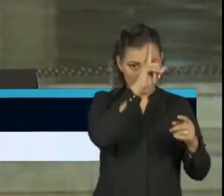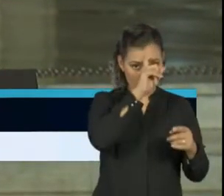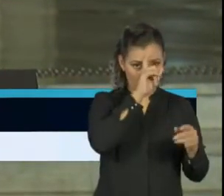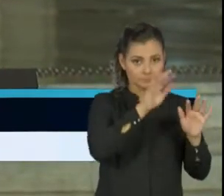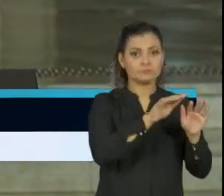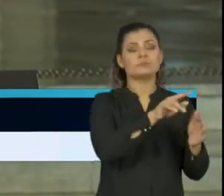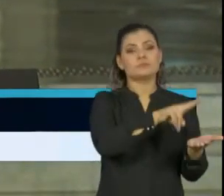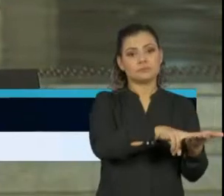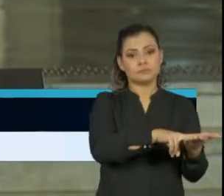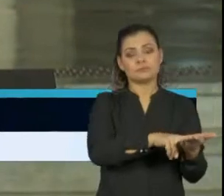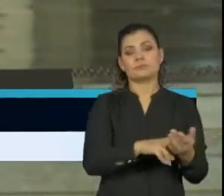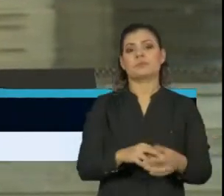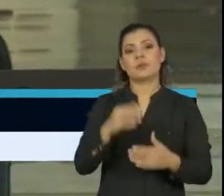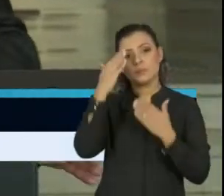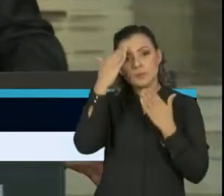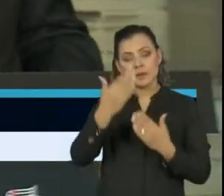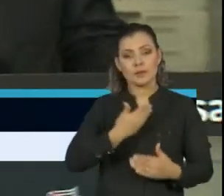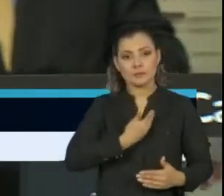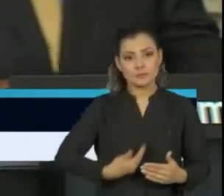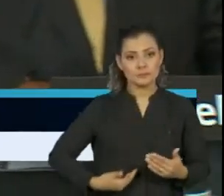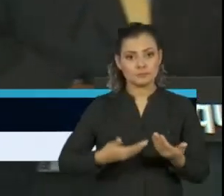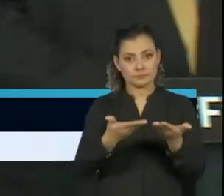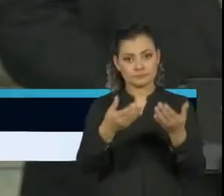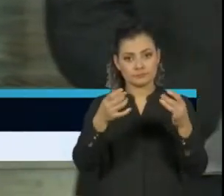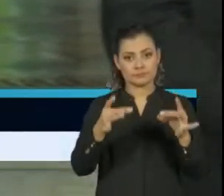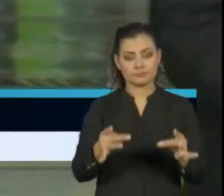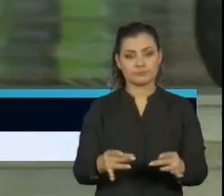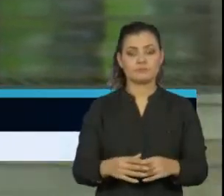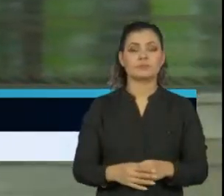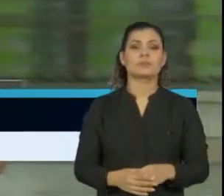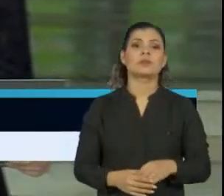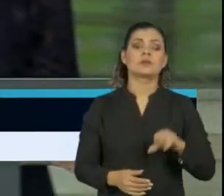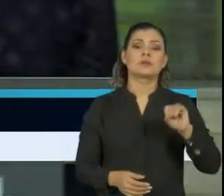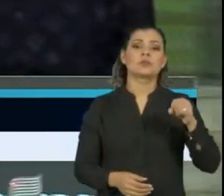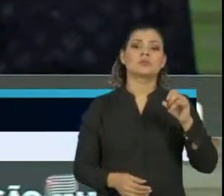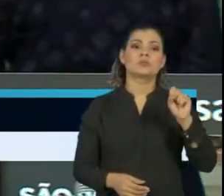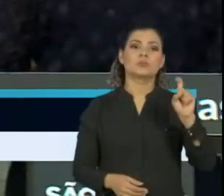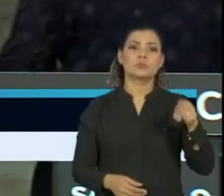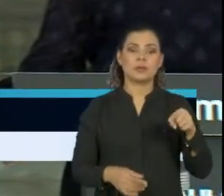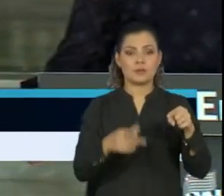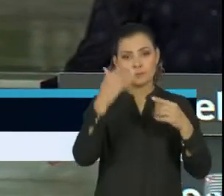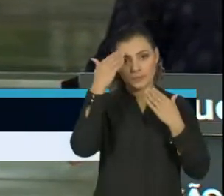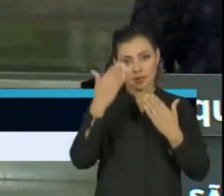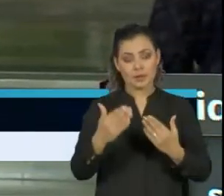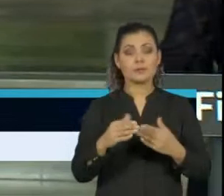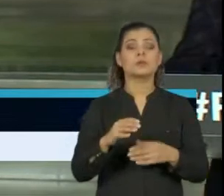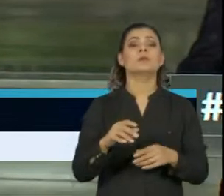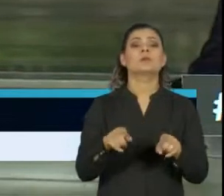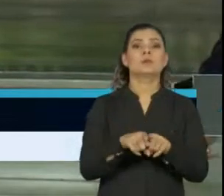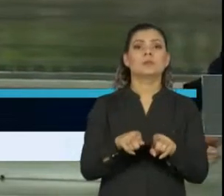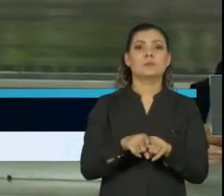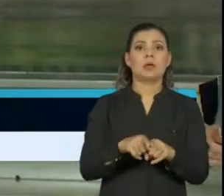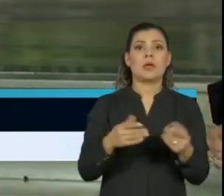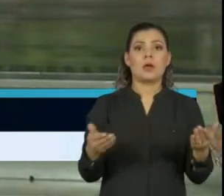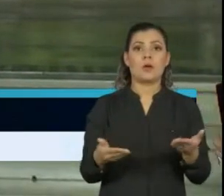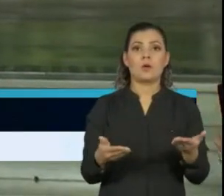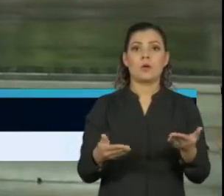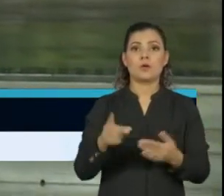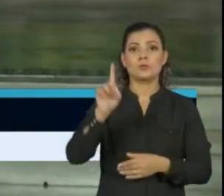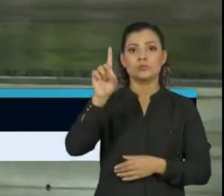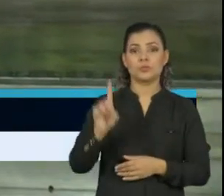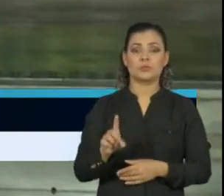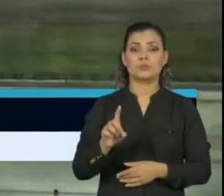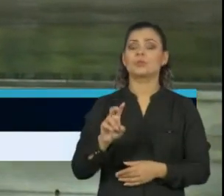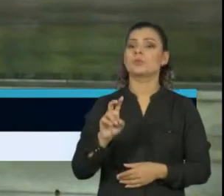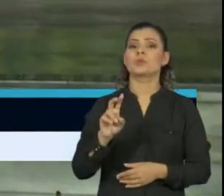Muito obrigado, governador. Obrigado, doutor Zé Henrique Guerra, secretário da Saúde do Estado de São Paulo. O doutor Luiz Carlos Pereira Júnior, como diretor do